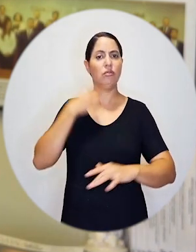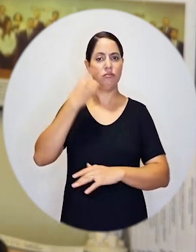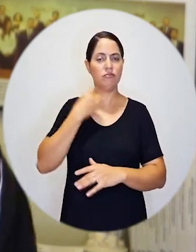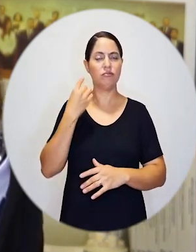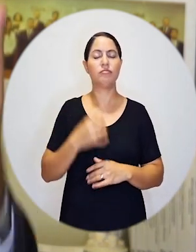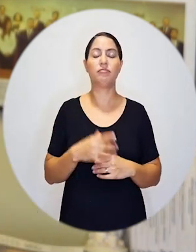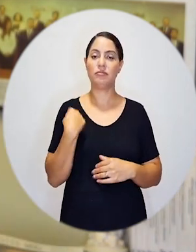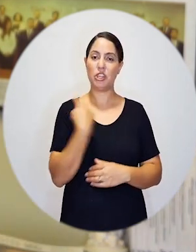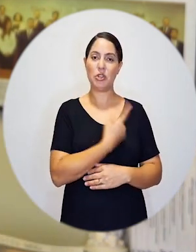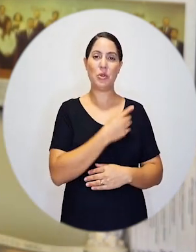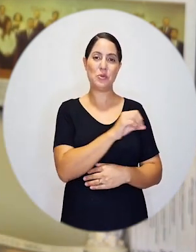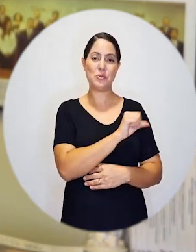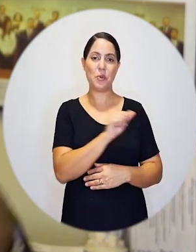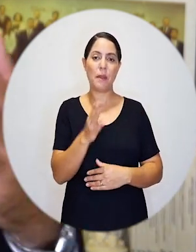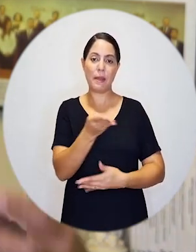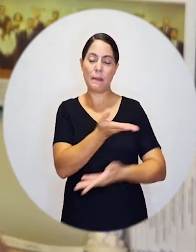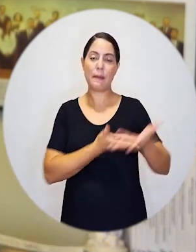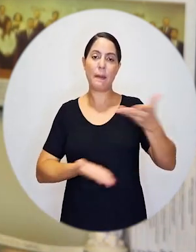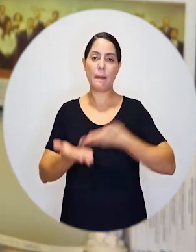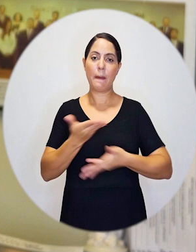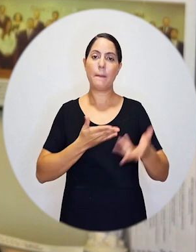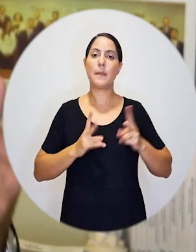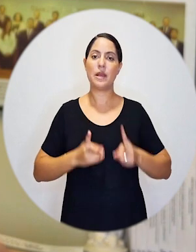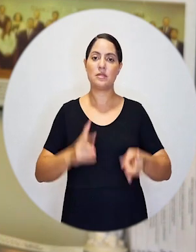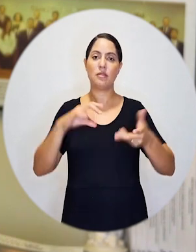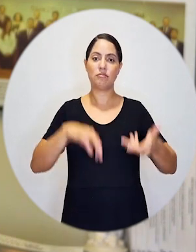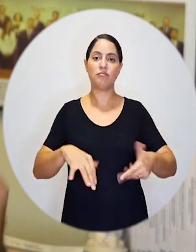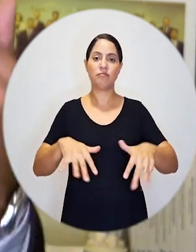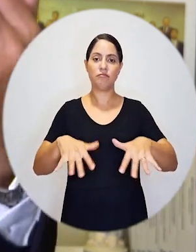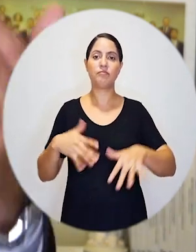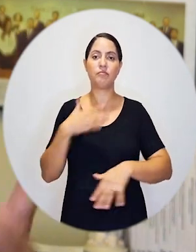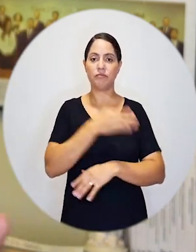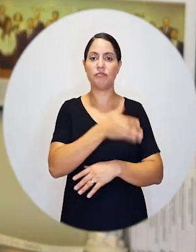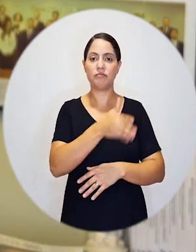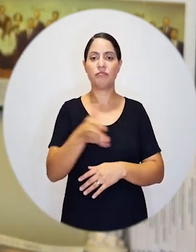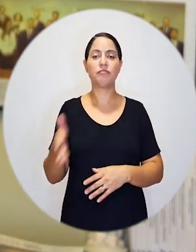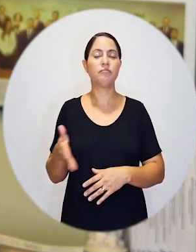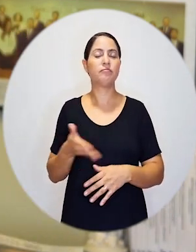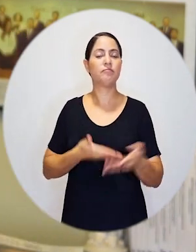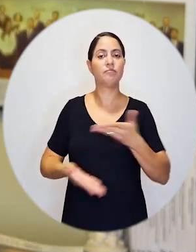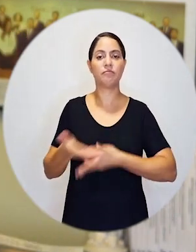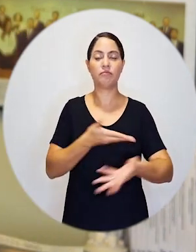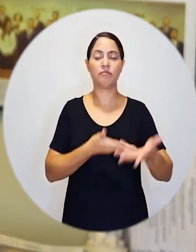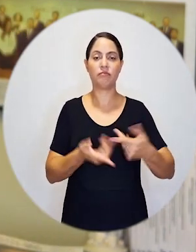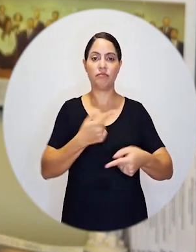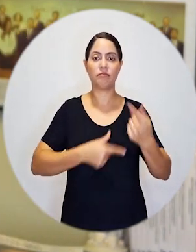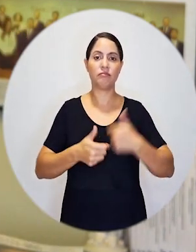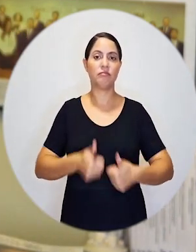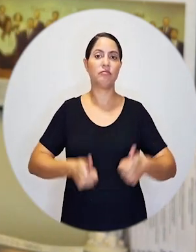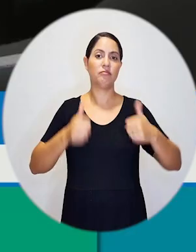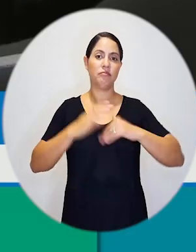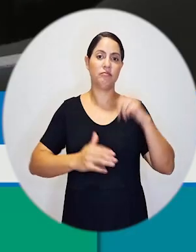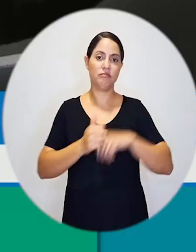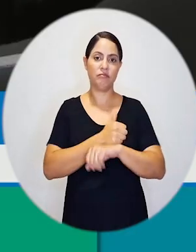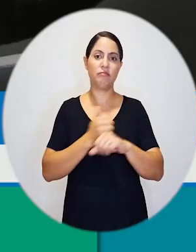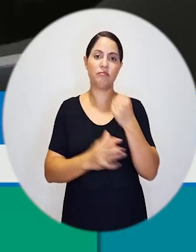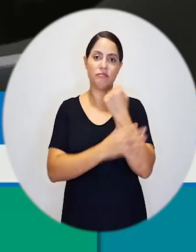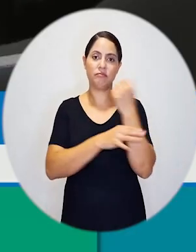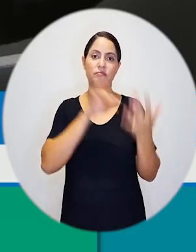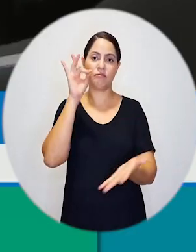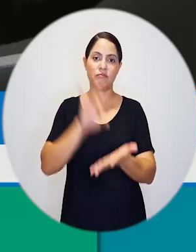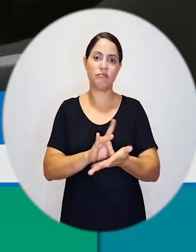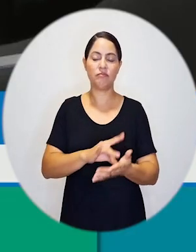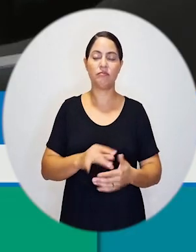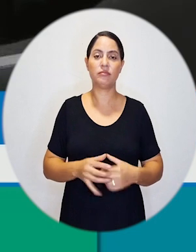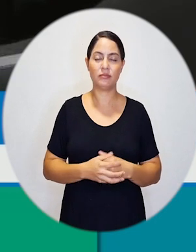Ordem acompanha, sempre dialogando com todos os parlamentares, com isso garantindo uma melhoria no exercício profissional. Para estipular